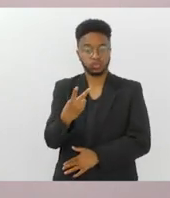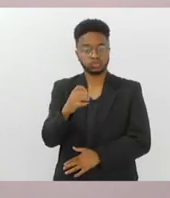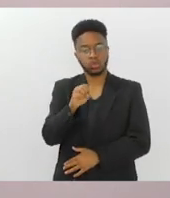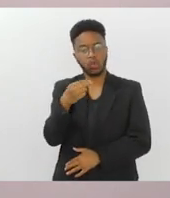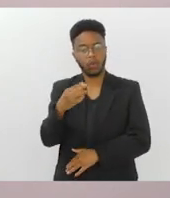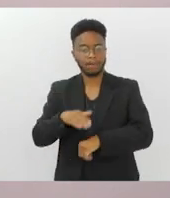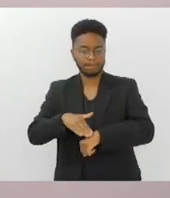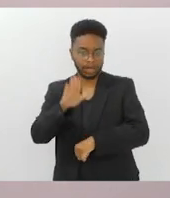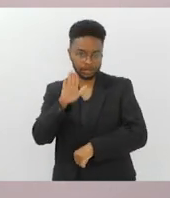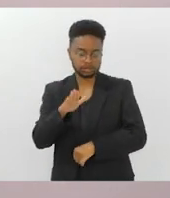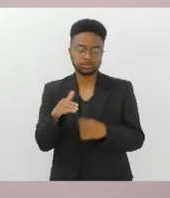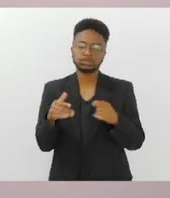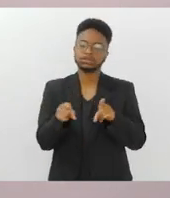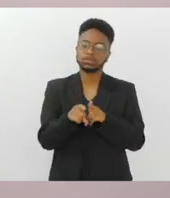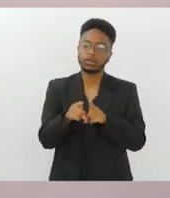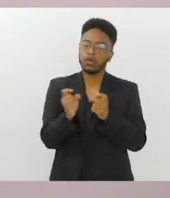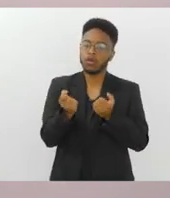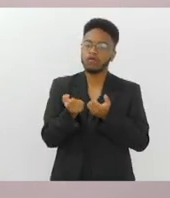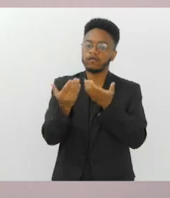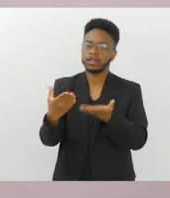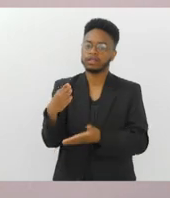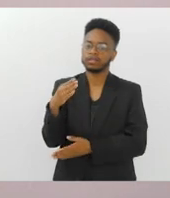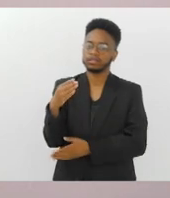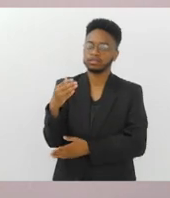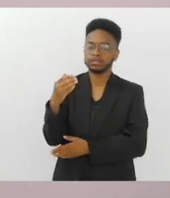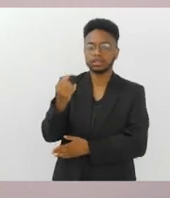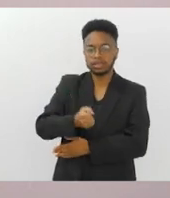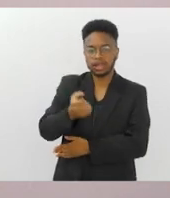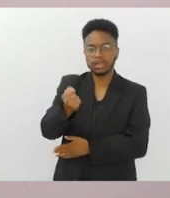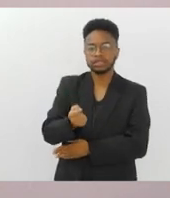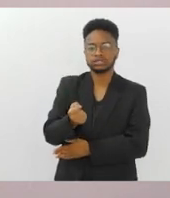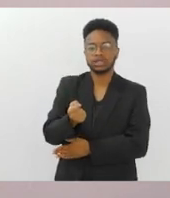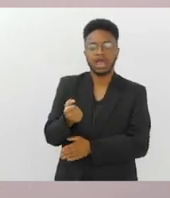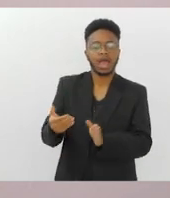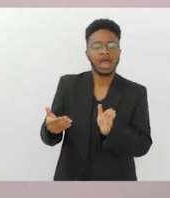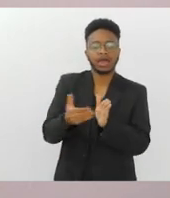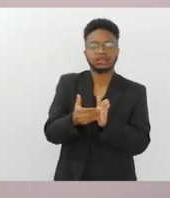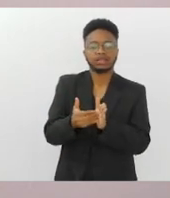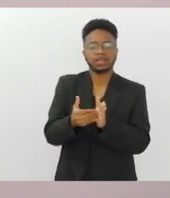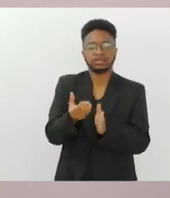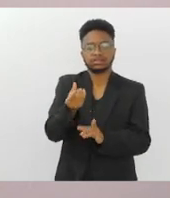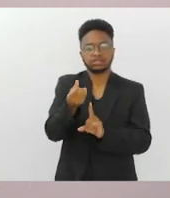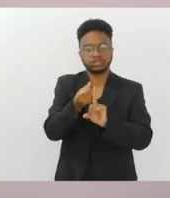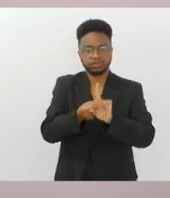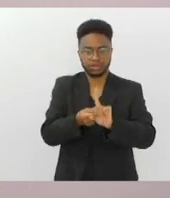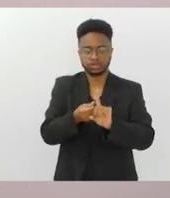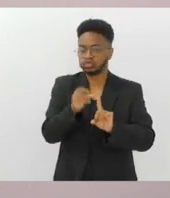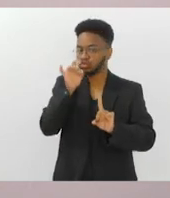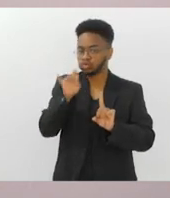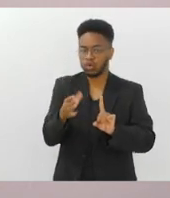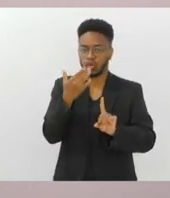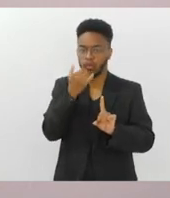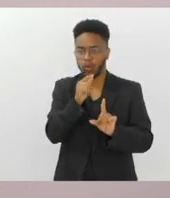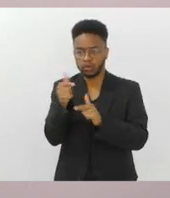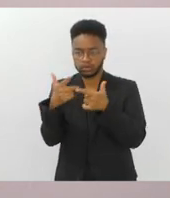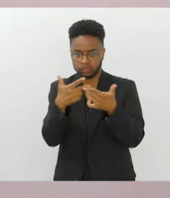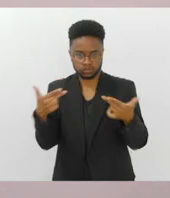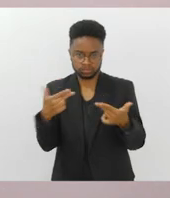mais, oferecendo leite materno exclusivamente até o 6º mês da vida de um